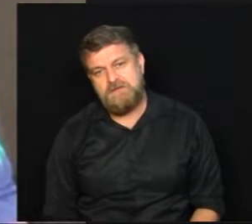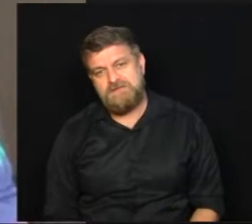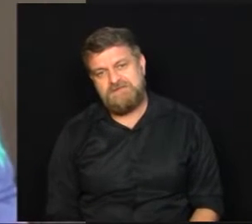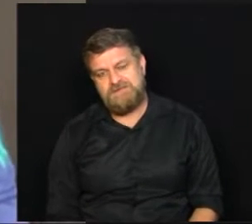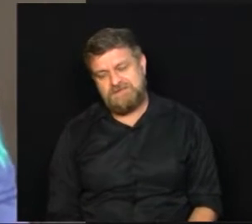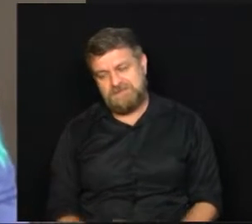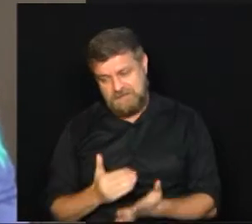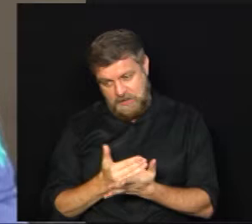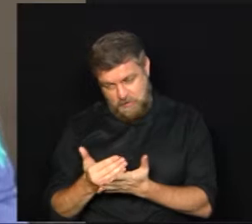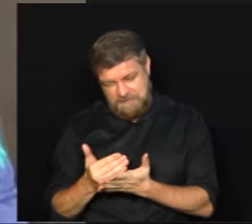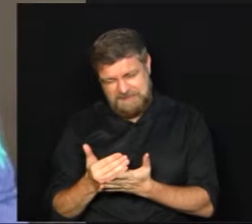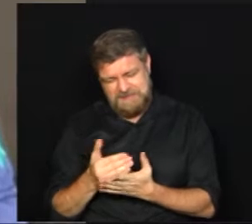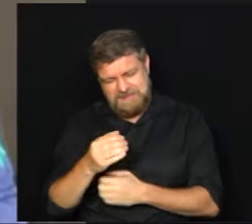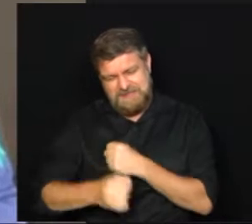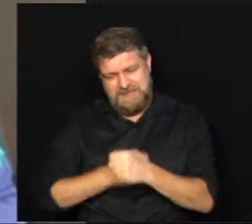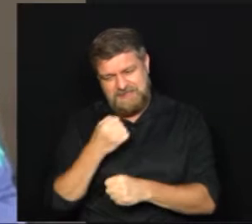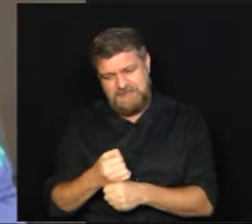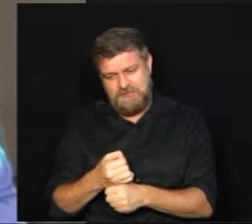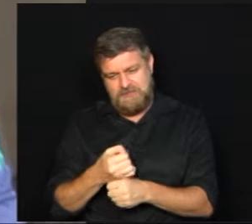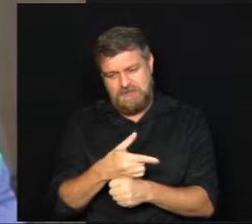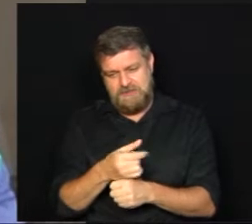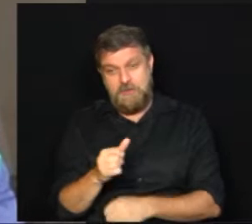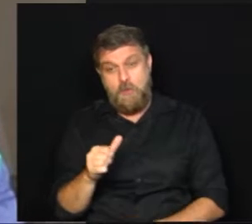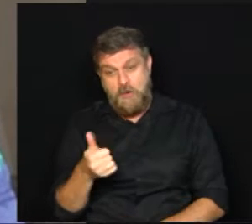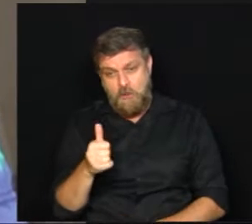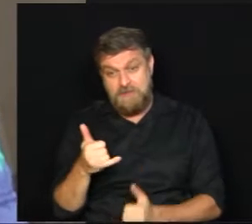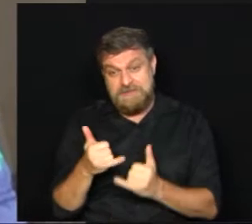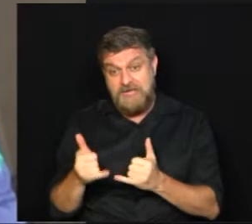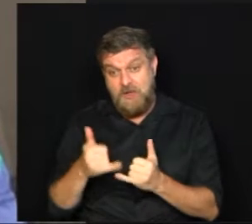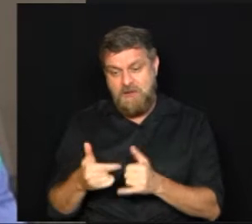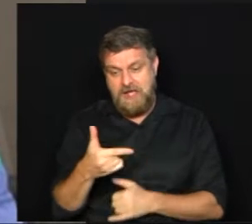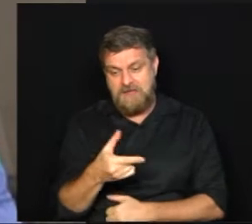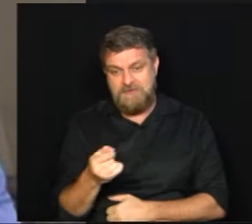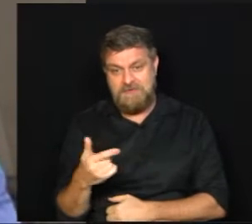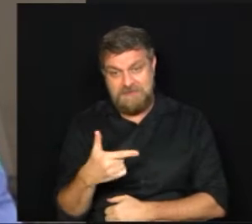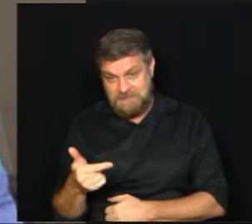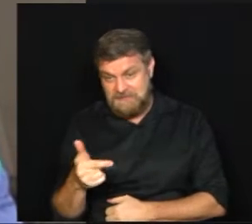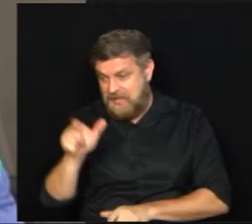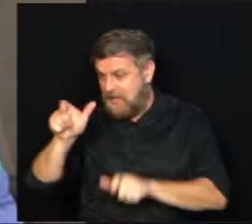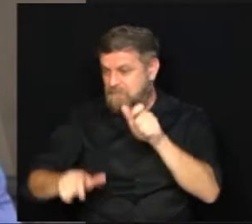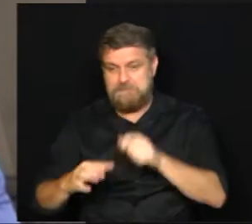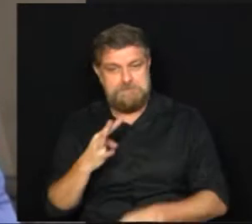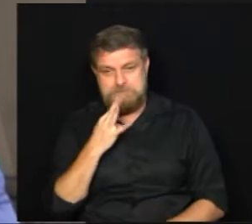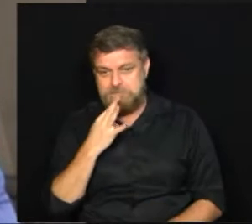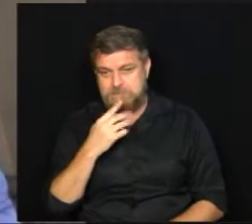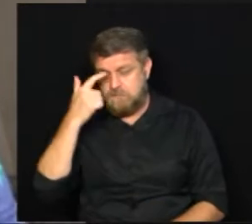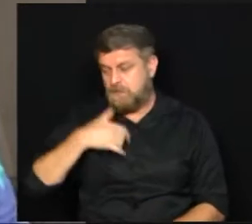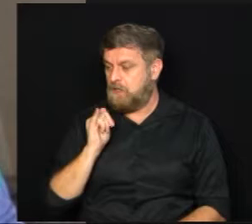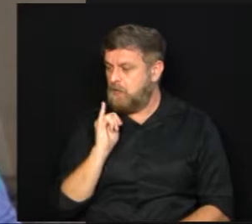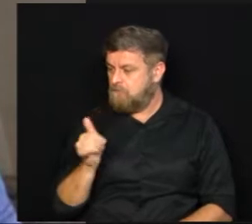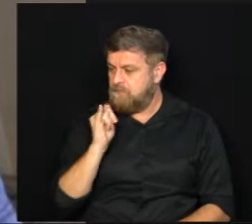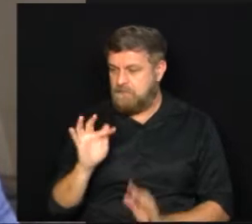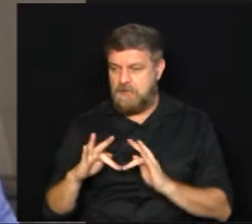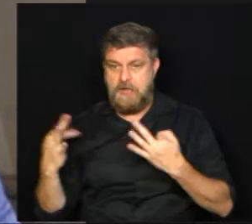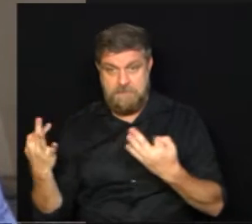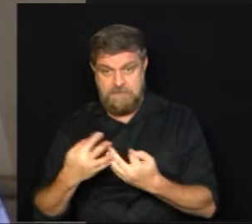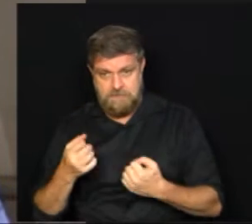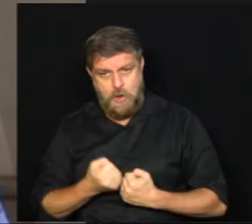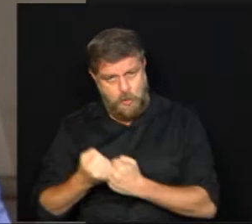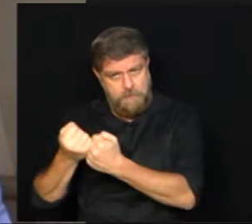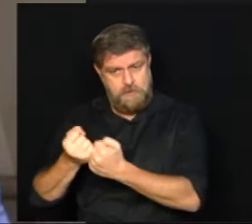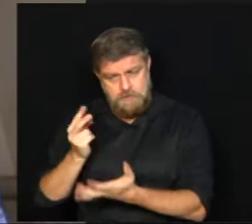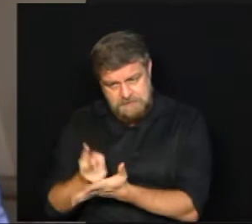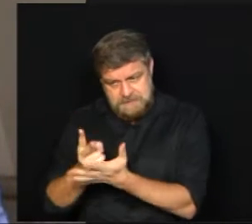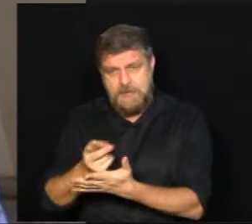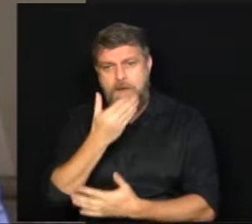Quando eu comecei em 2011 para 2012, as pessoas não conheciam, né? E sempre que eu falava, a minha família sempre me apoiou. Meu pai e minha